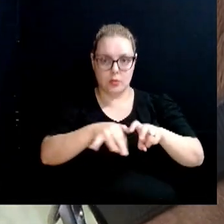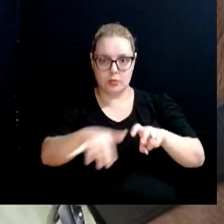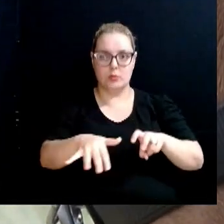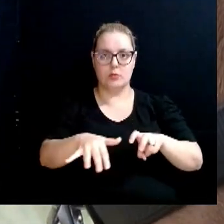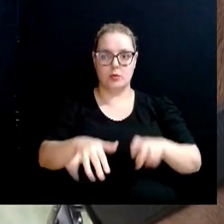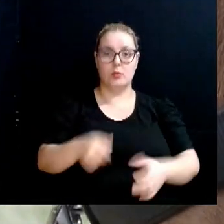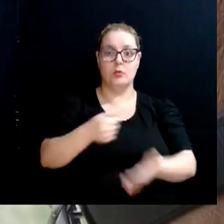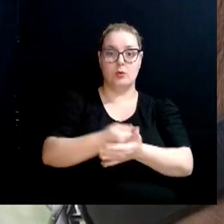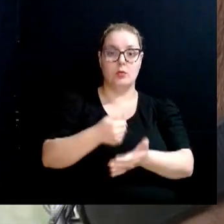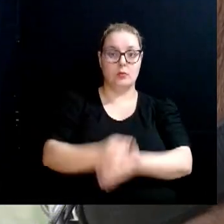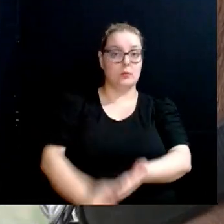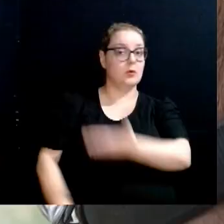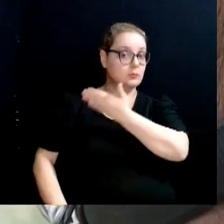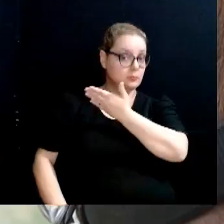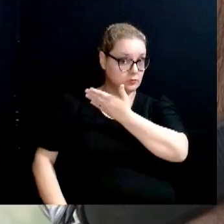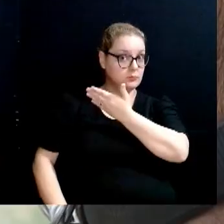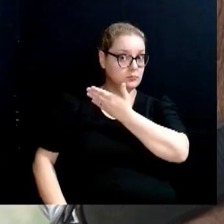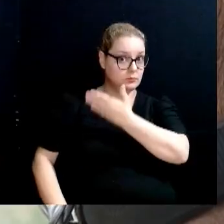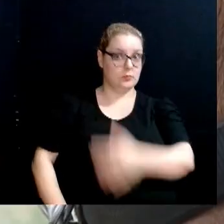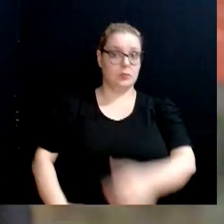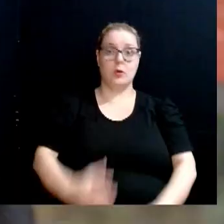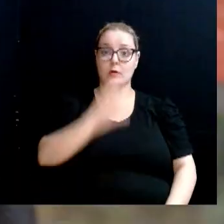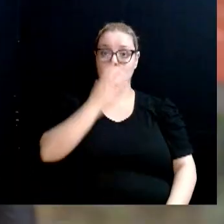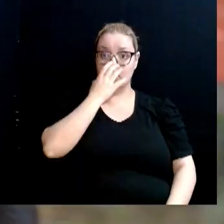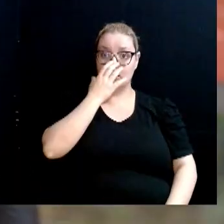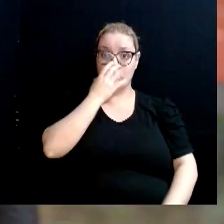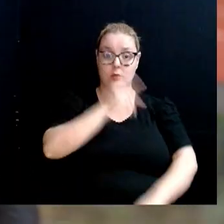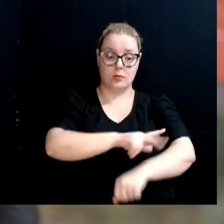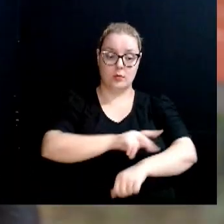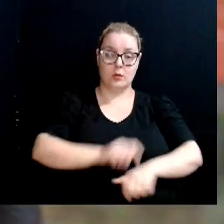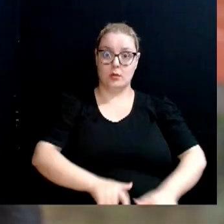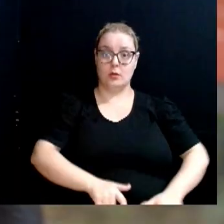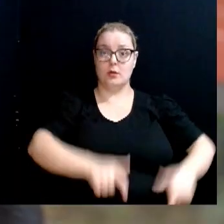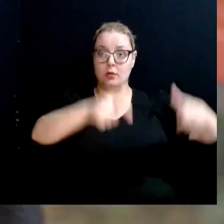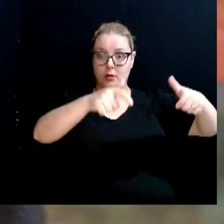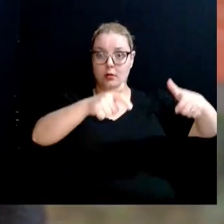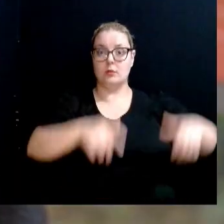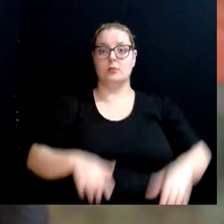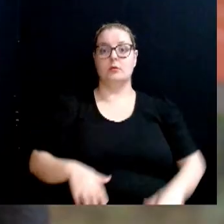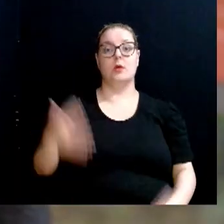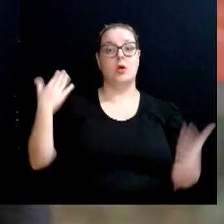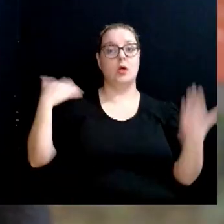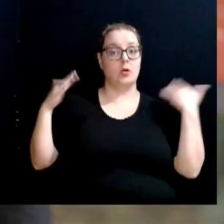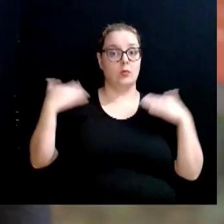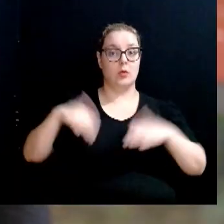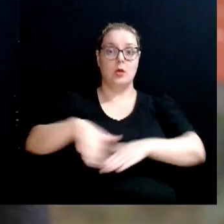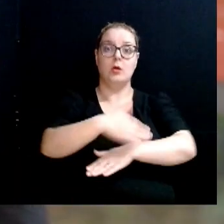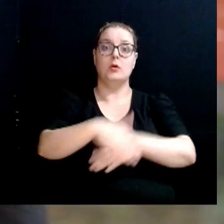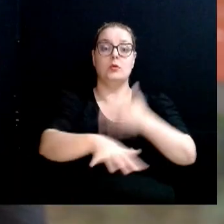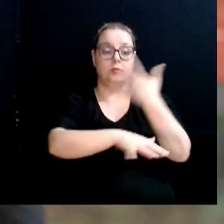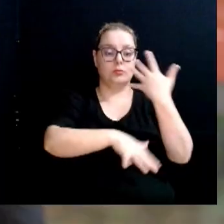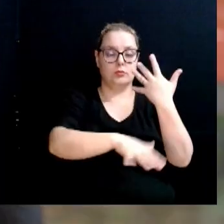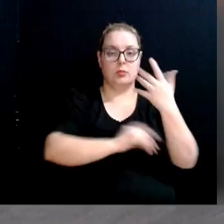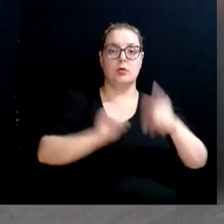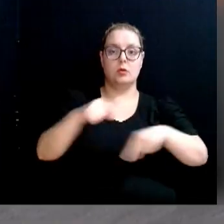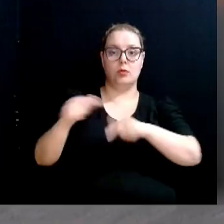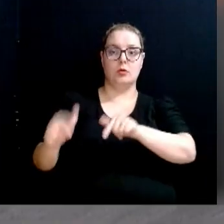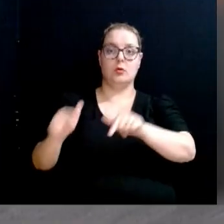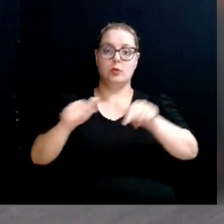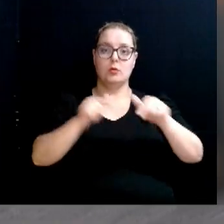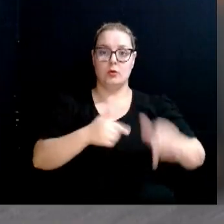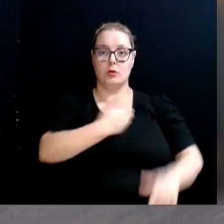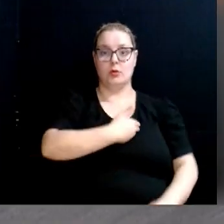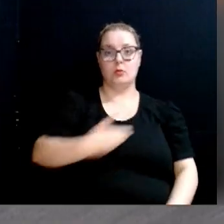de focinheira por cães considerados de grande porte durante passeios em vias, praças e outros espaços públicos.